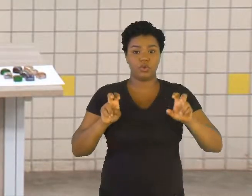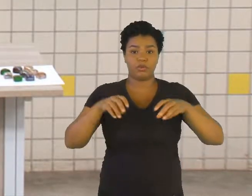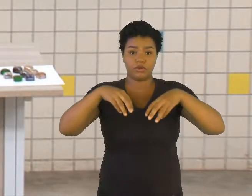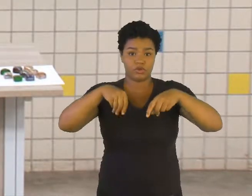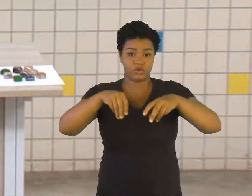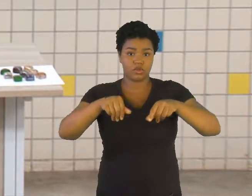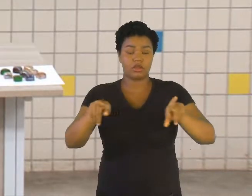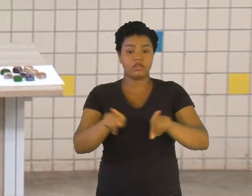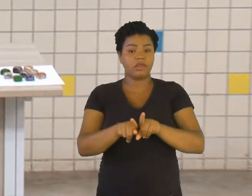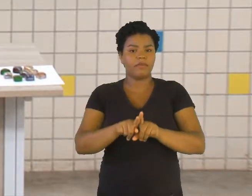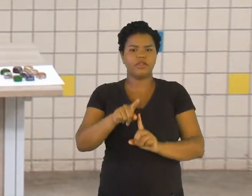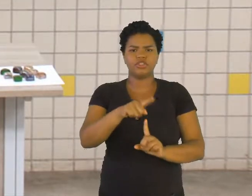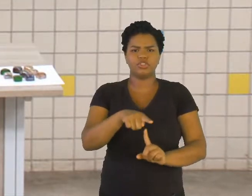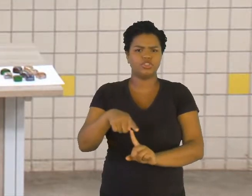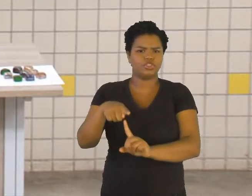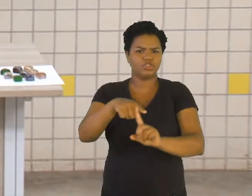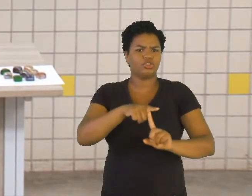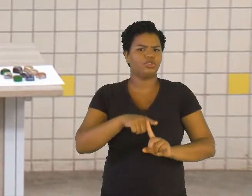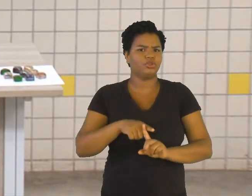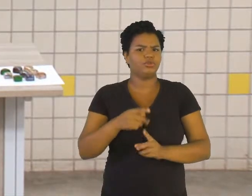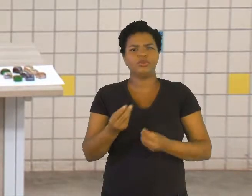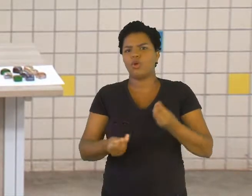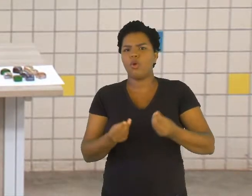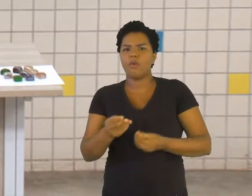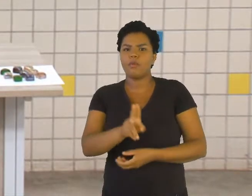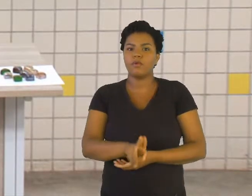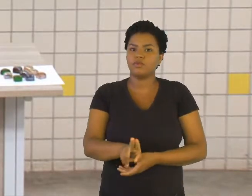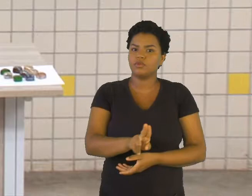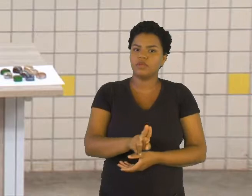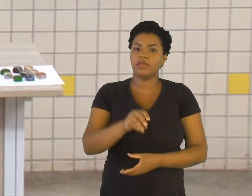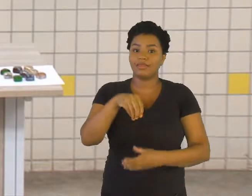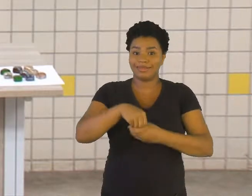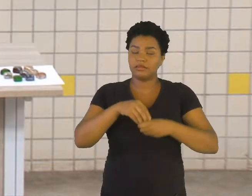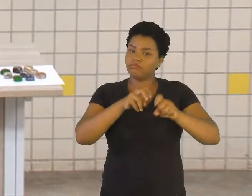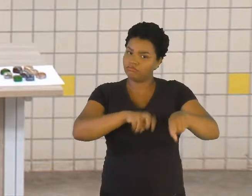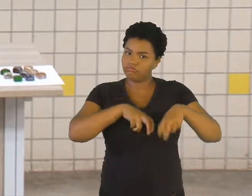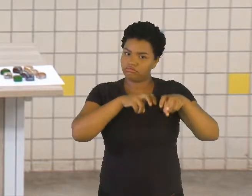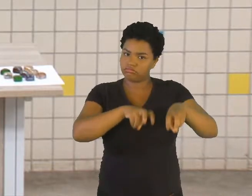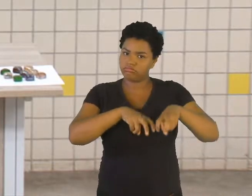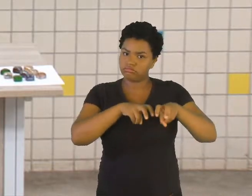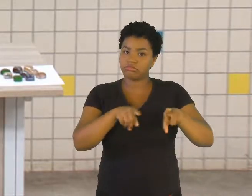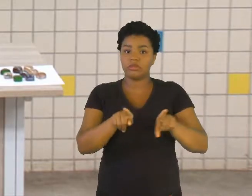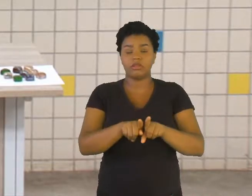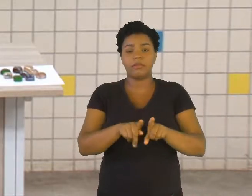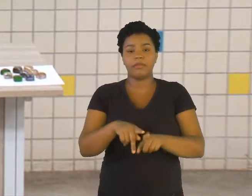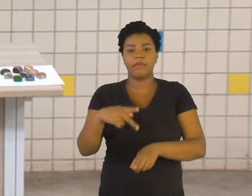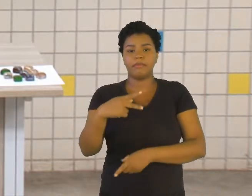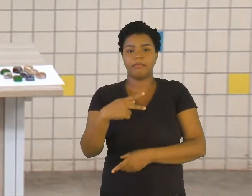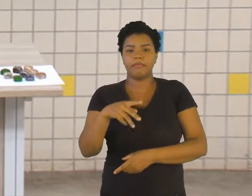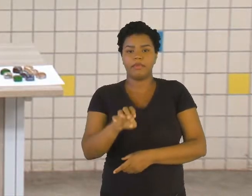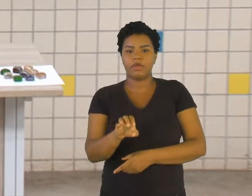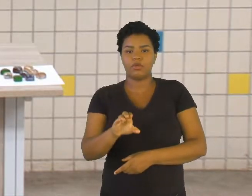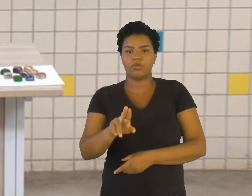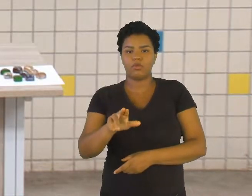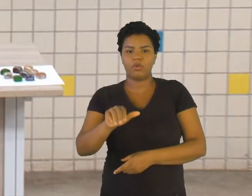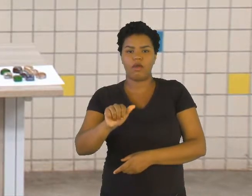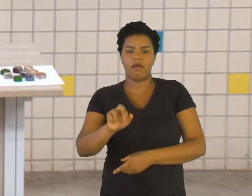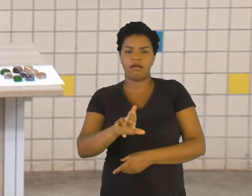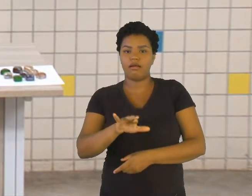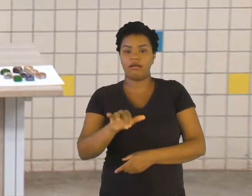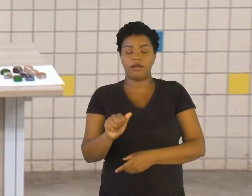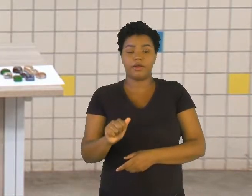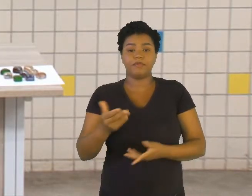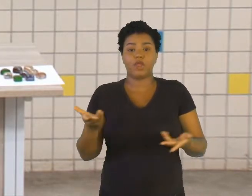seus tipos, de como ele é usado na agricultura e na pecuária. Então, hoje nós vamos